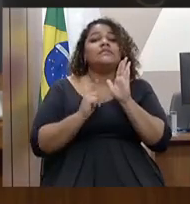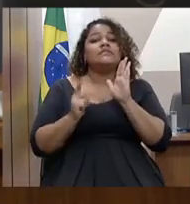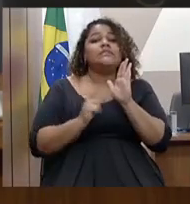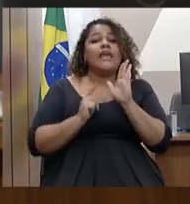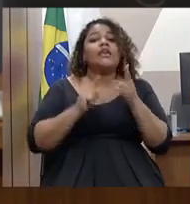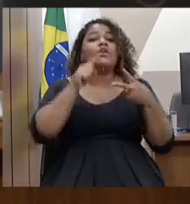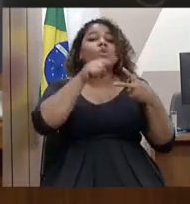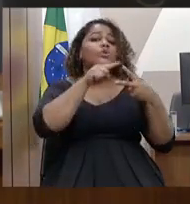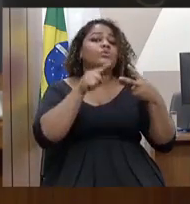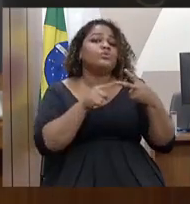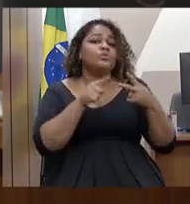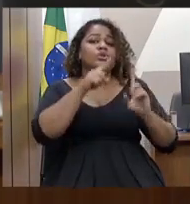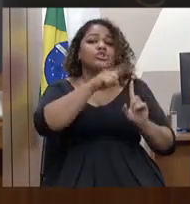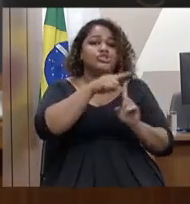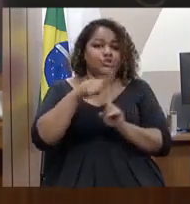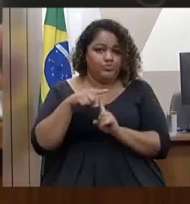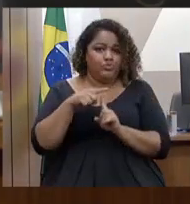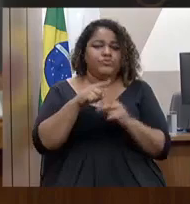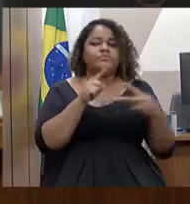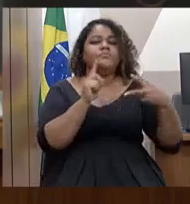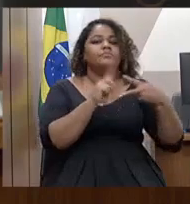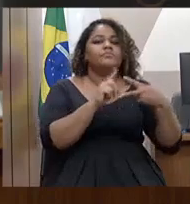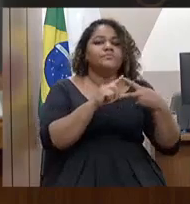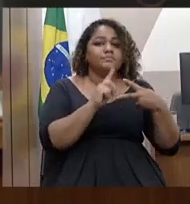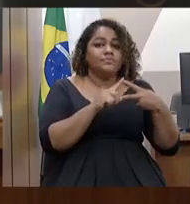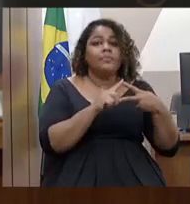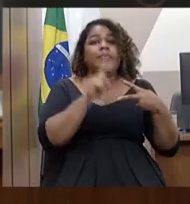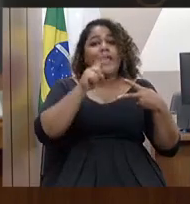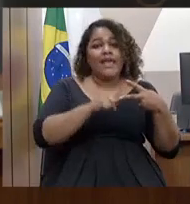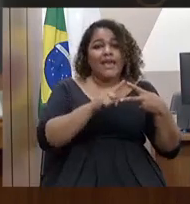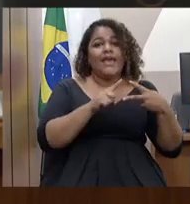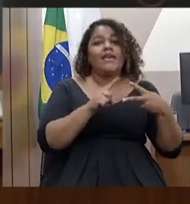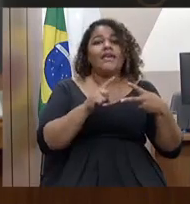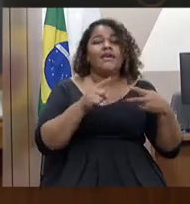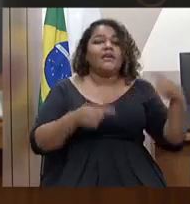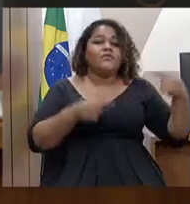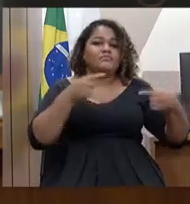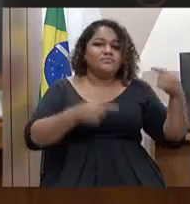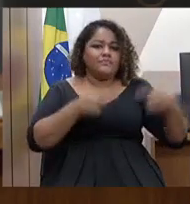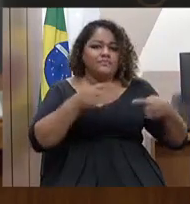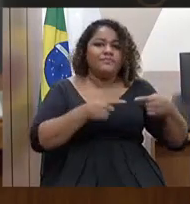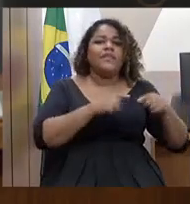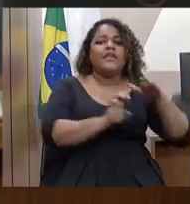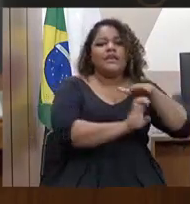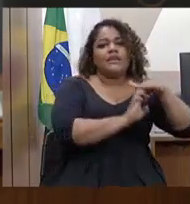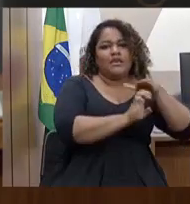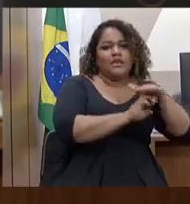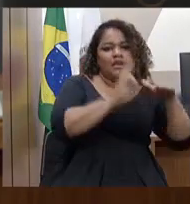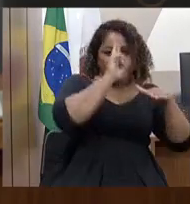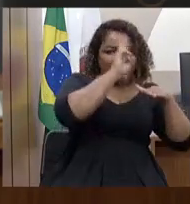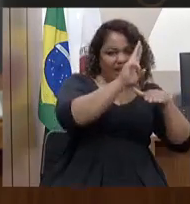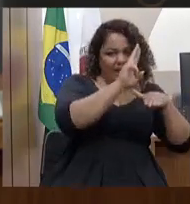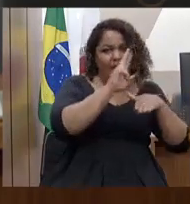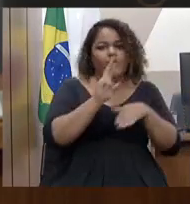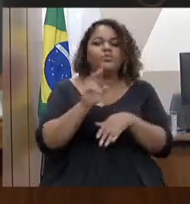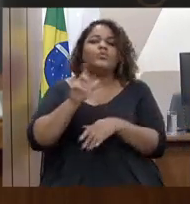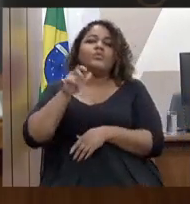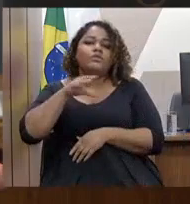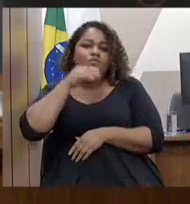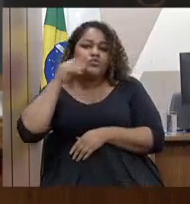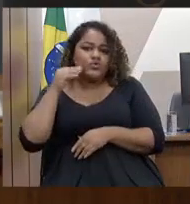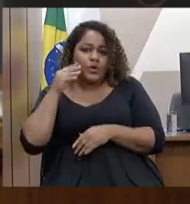ocorrer no acidente de trabalho é a controvérsia entre o empregado e o empregador e a controvérsia entre o empregado na condição de